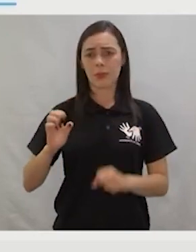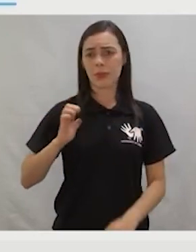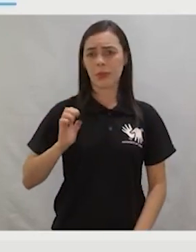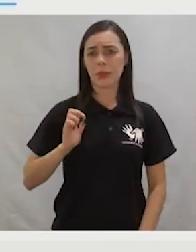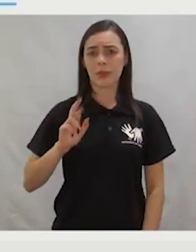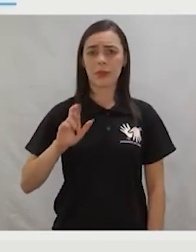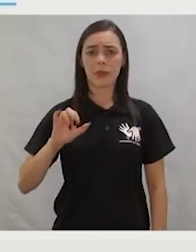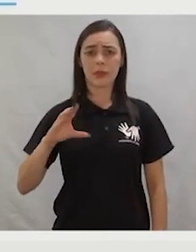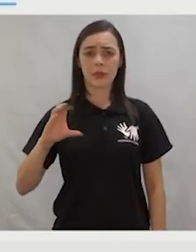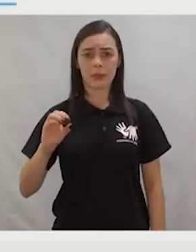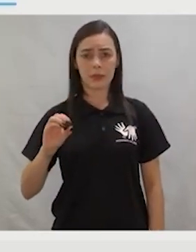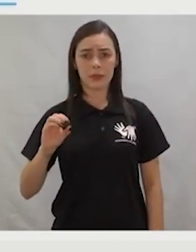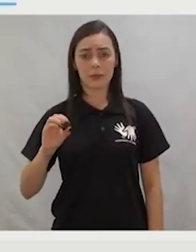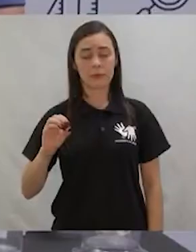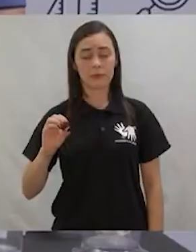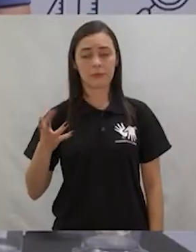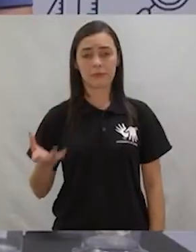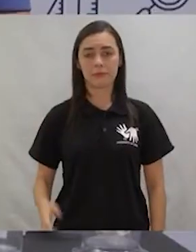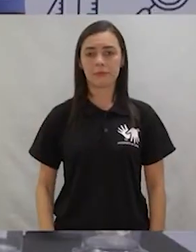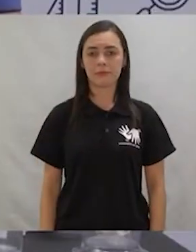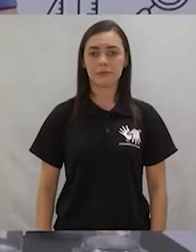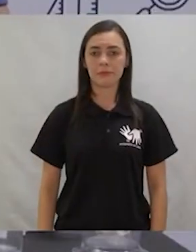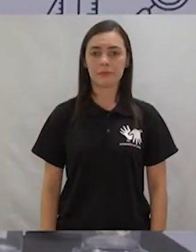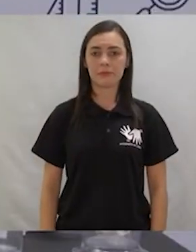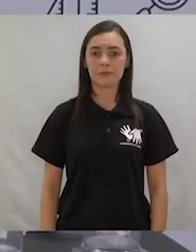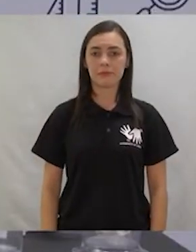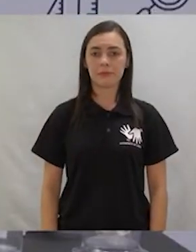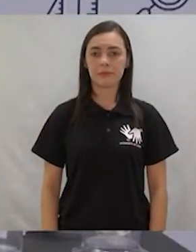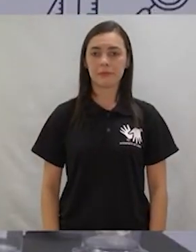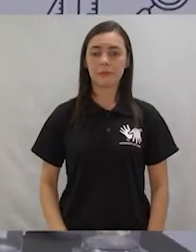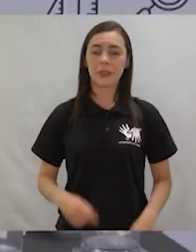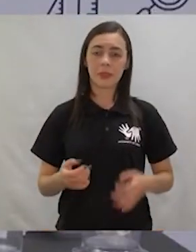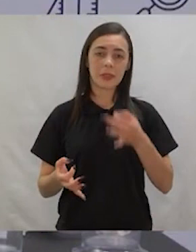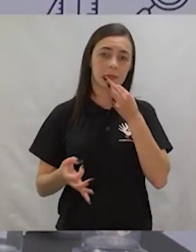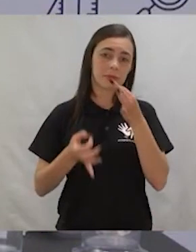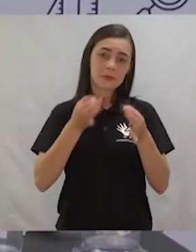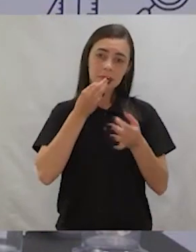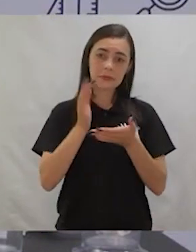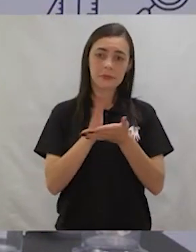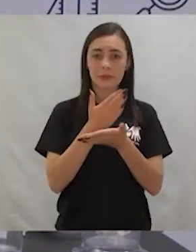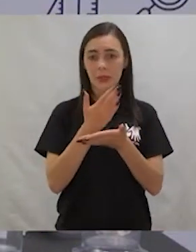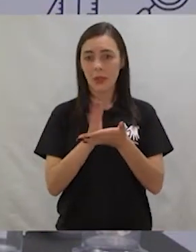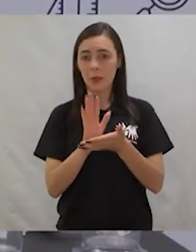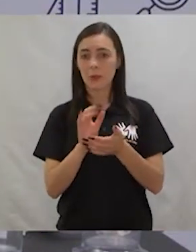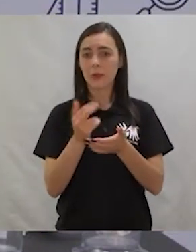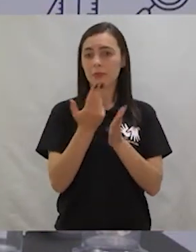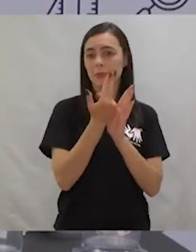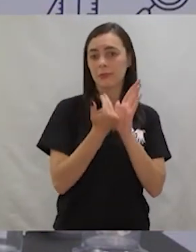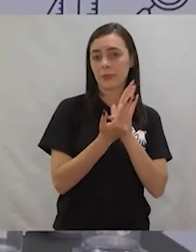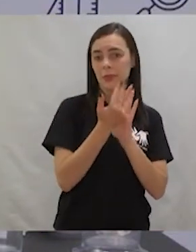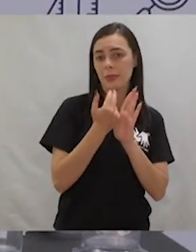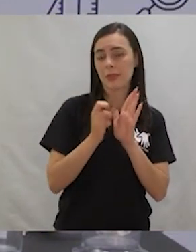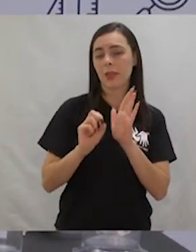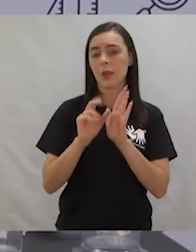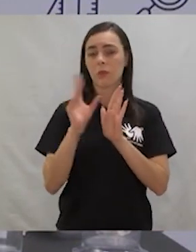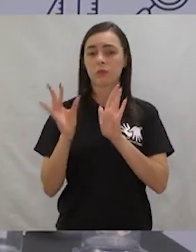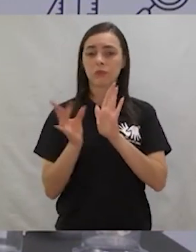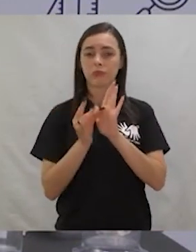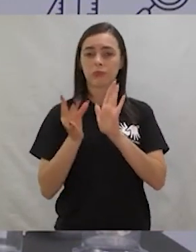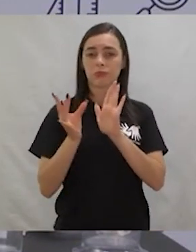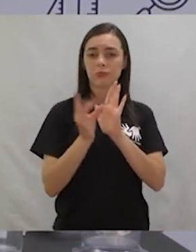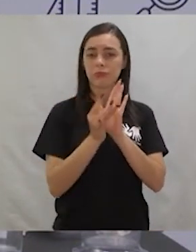Rico. Termina igual, tá? Então, agora a professora vai dar algumas sugestões para quem quer desenhar ou colar,